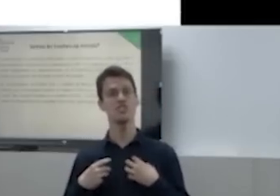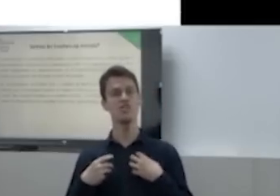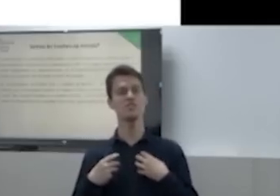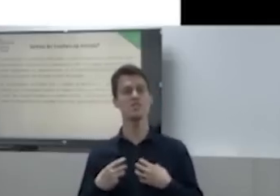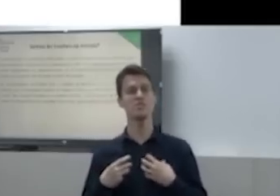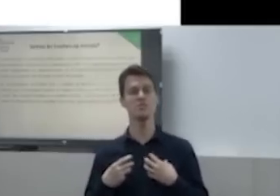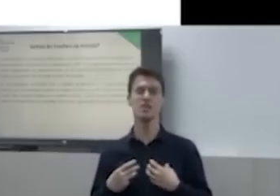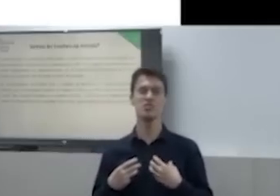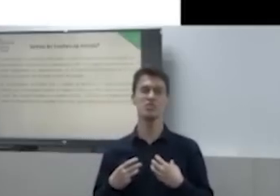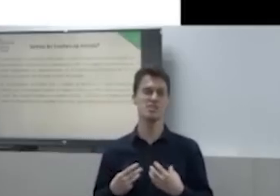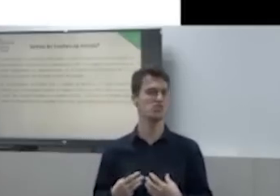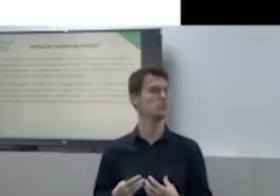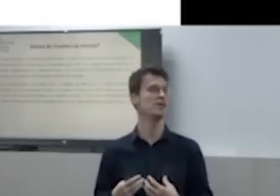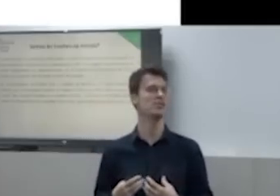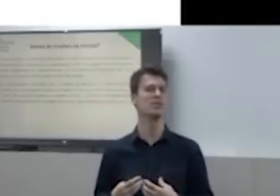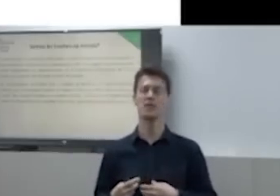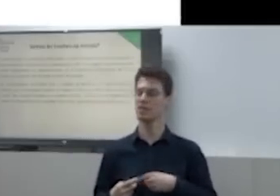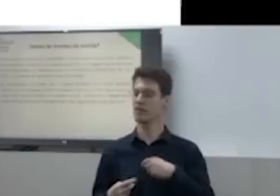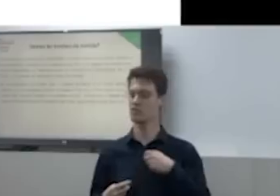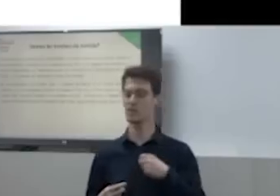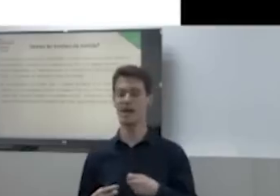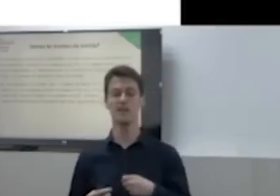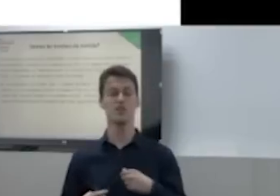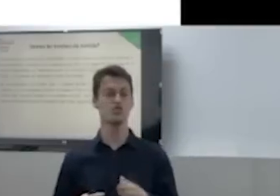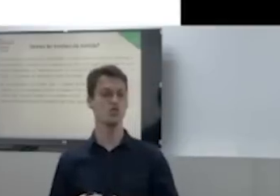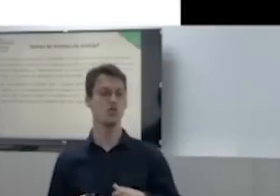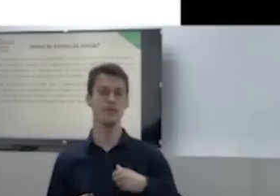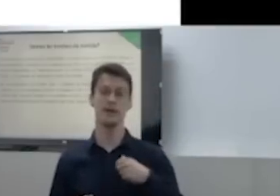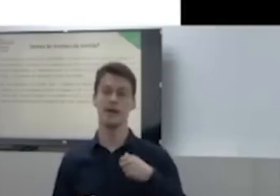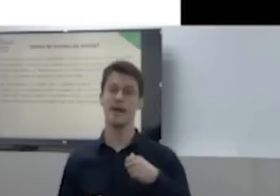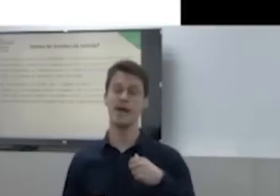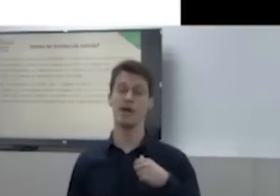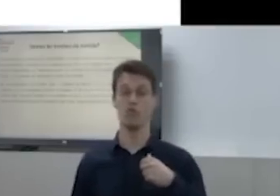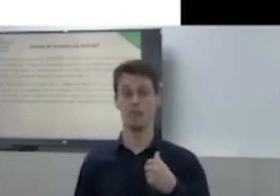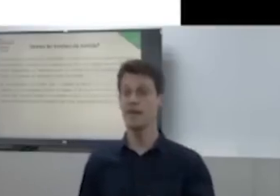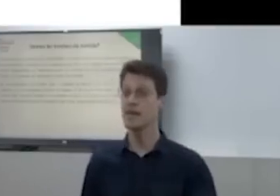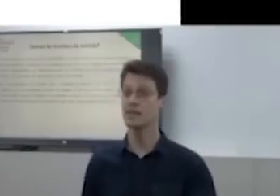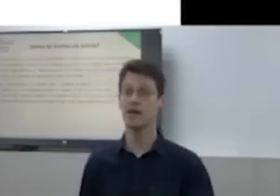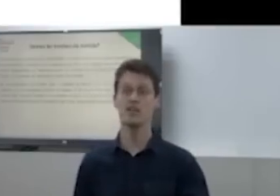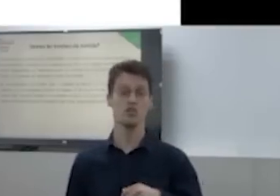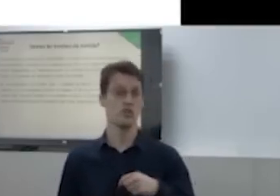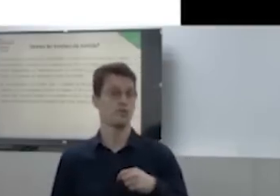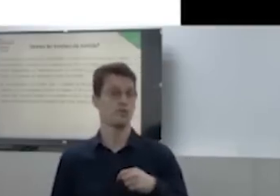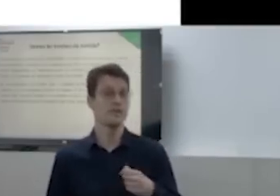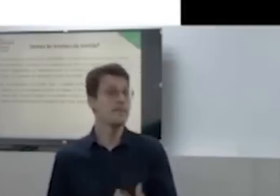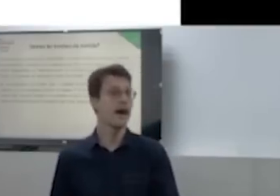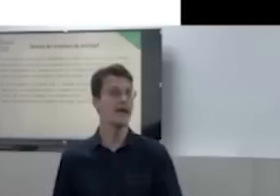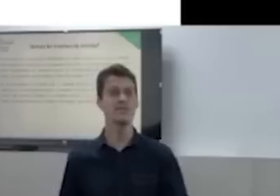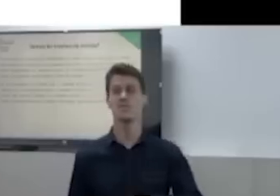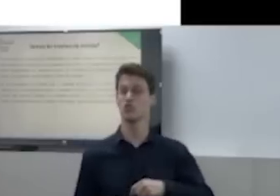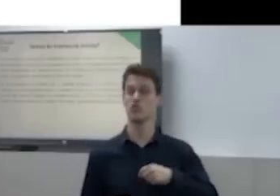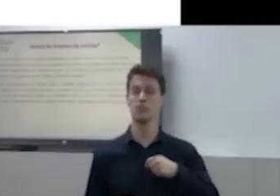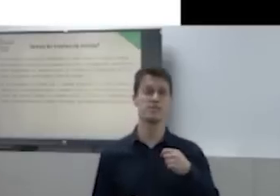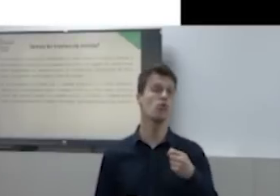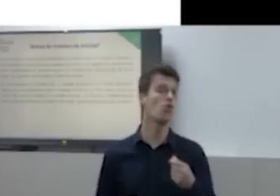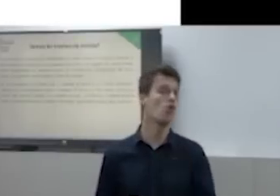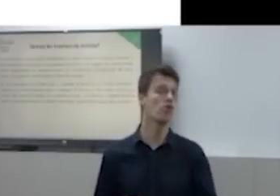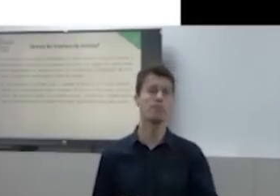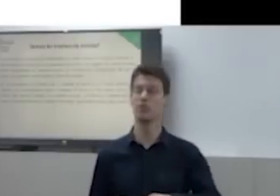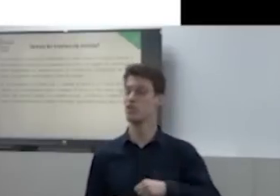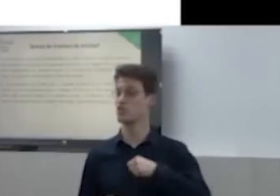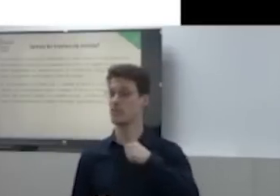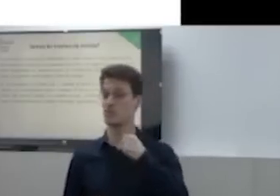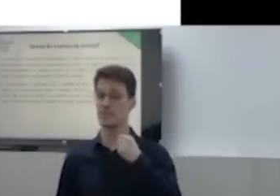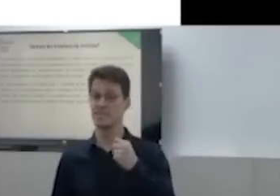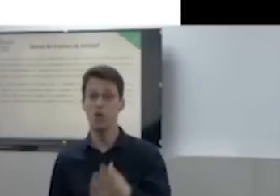dia. Imagine você um estudante do 6º ano, que vai estudar sobre o planeta, sobre os animais, sobre o